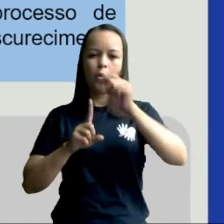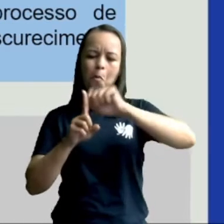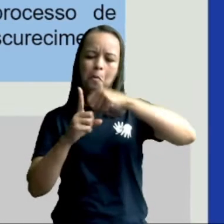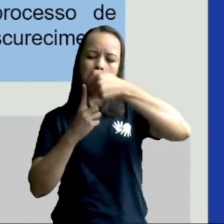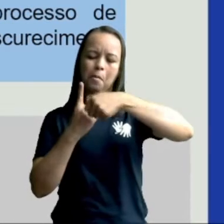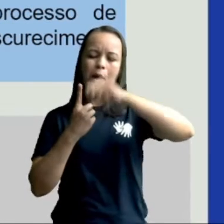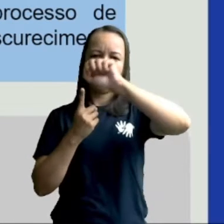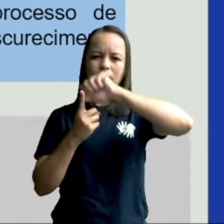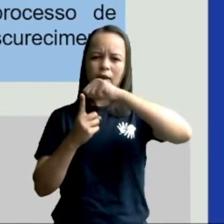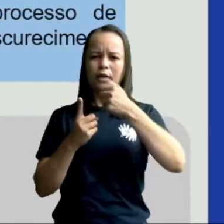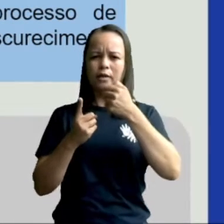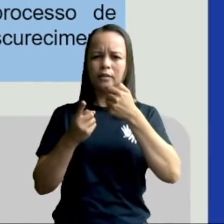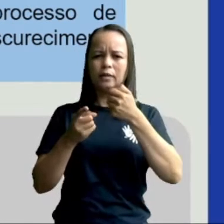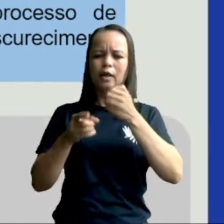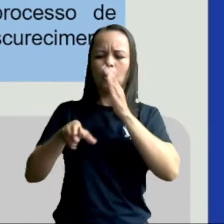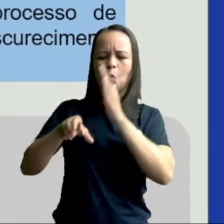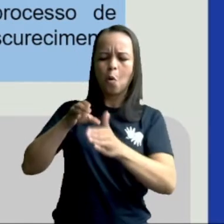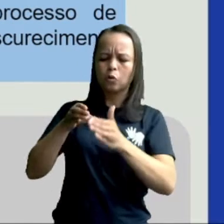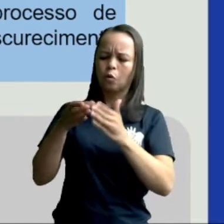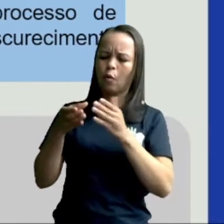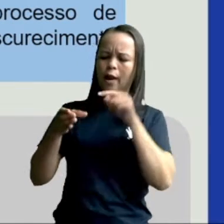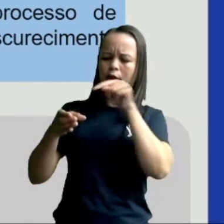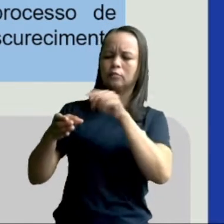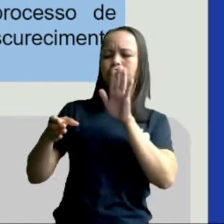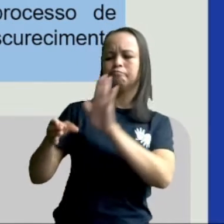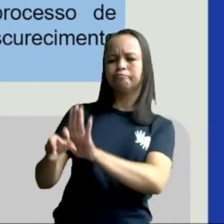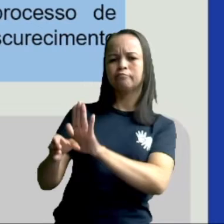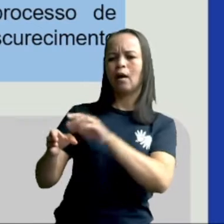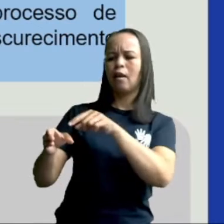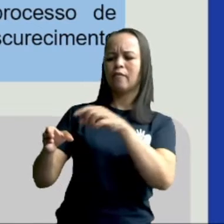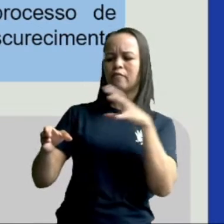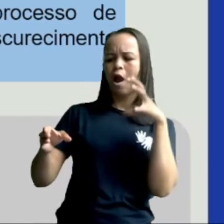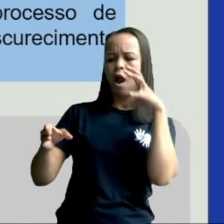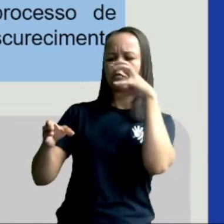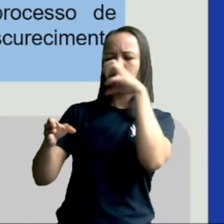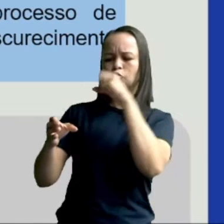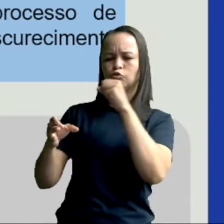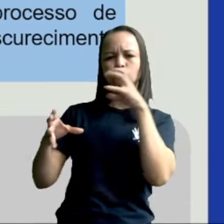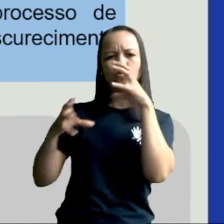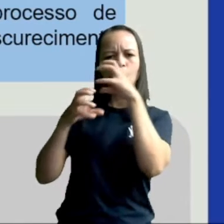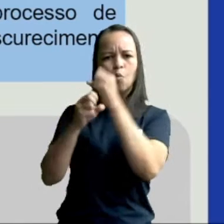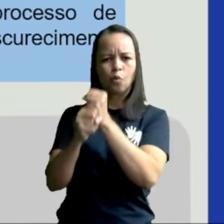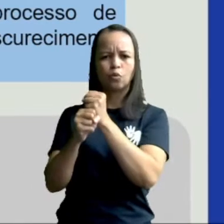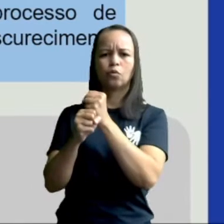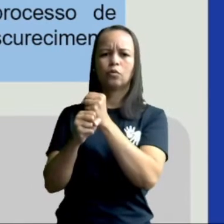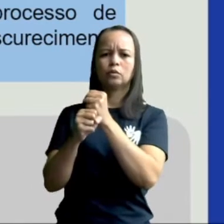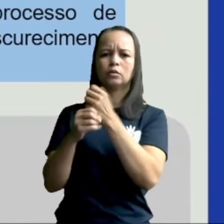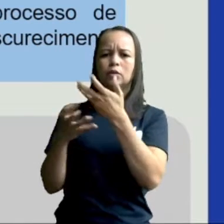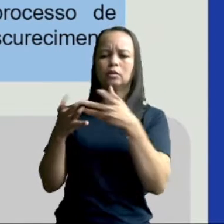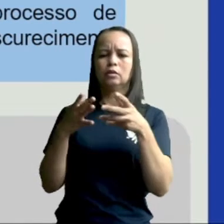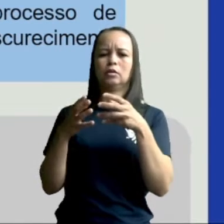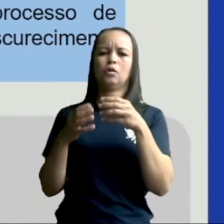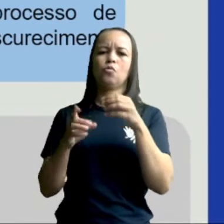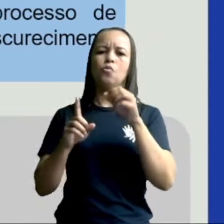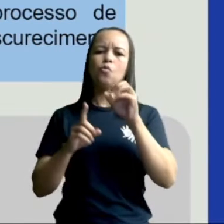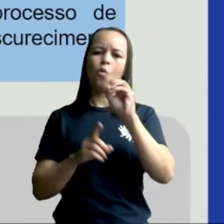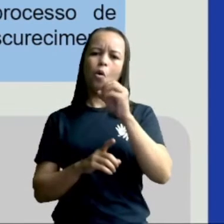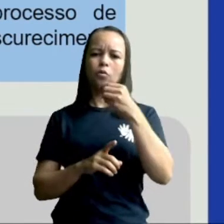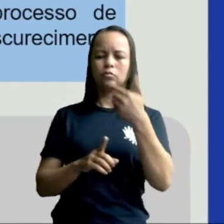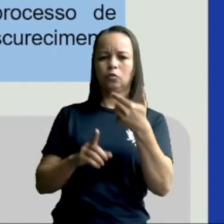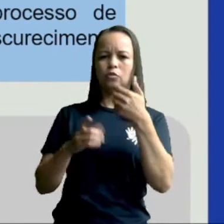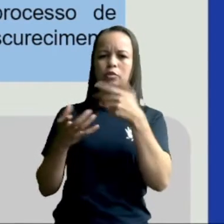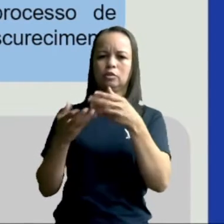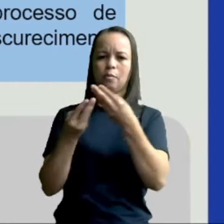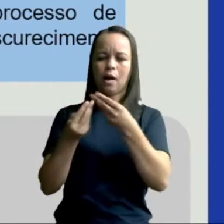uma cor escura rapidamente? Isso acontece pela exposição ao oxigênio somada às enzimas